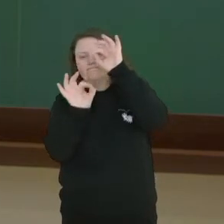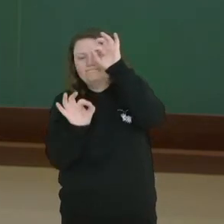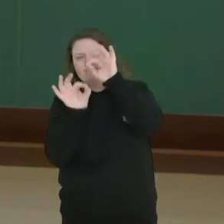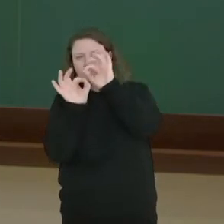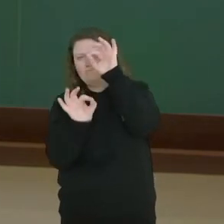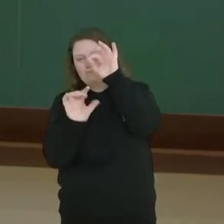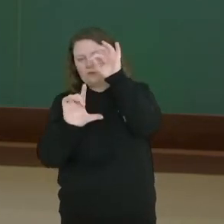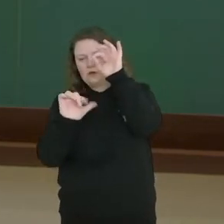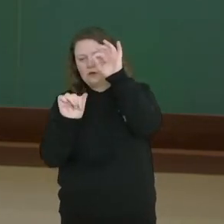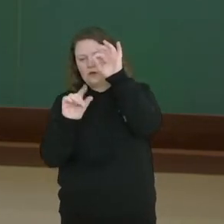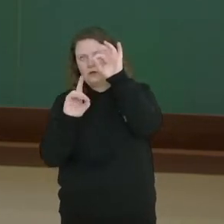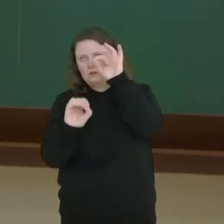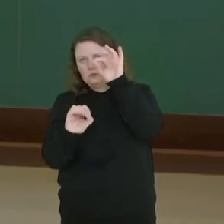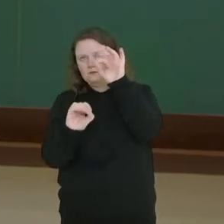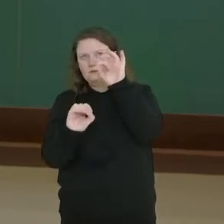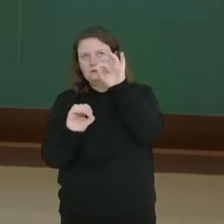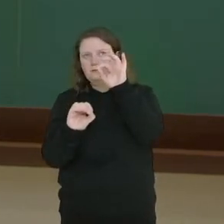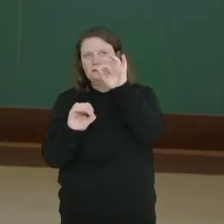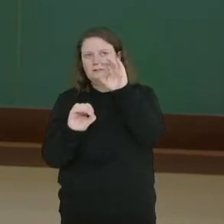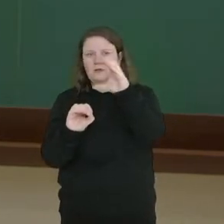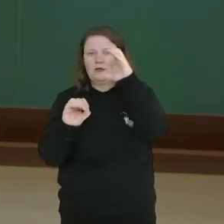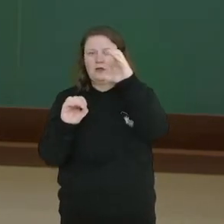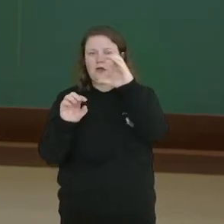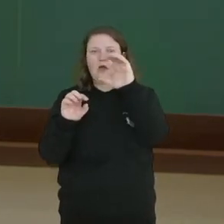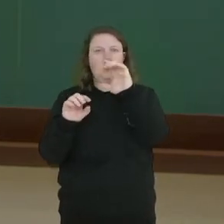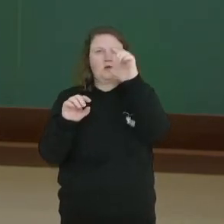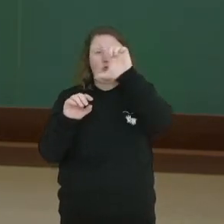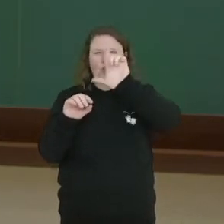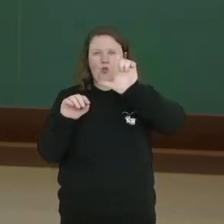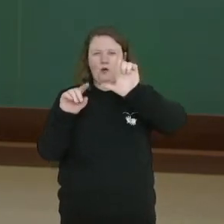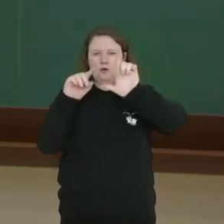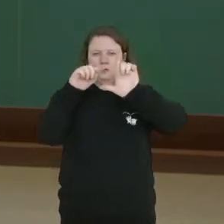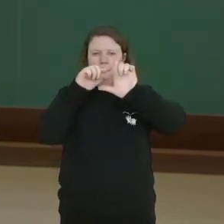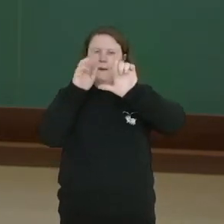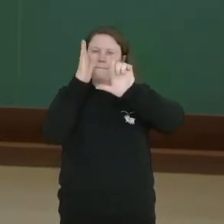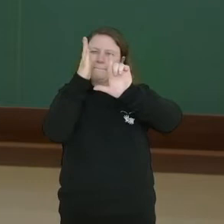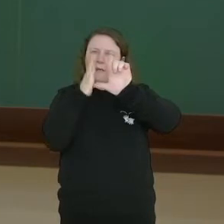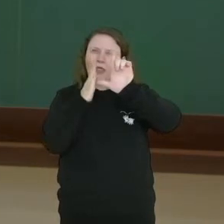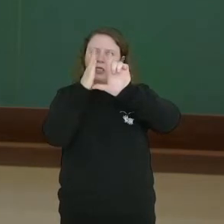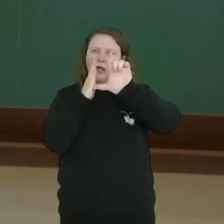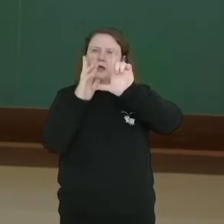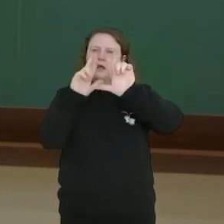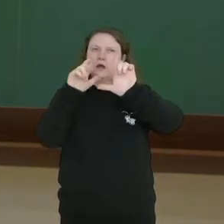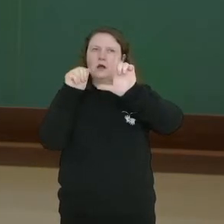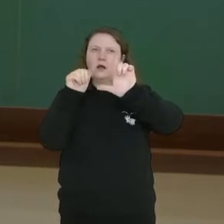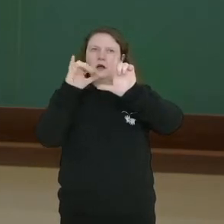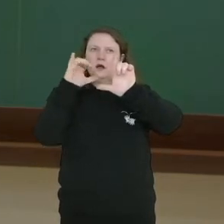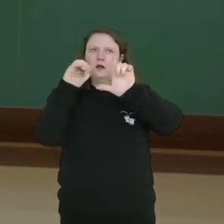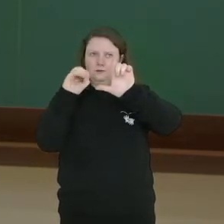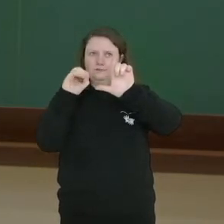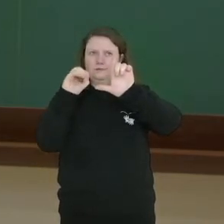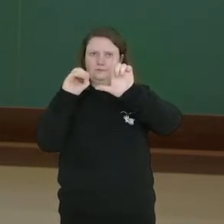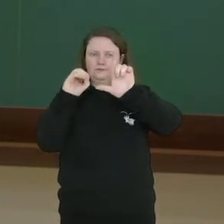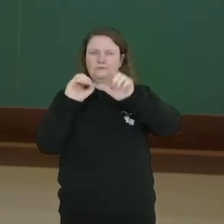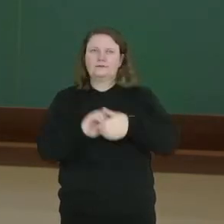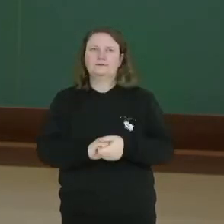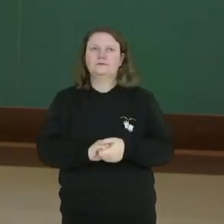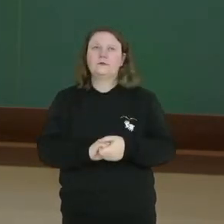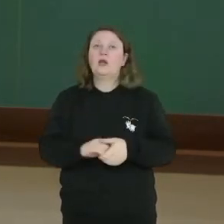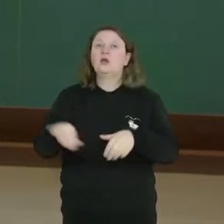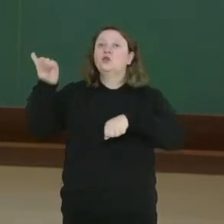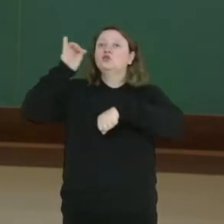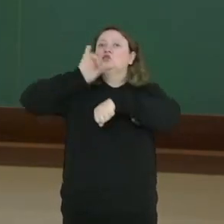você traçar aqui, é o raio, ó. Só que não é a distância. A distância sempre tem a ver com 90 graus, essa alturinha.